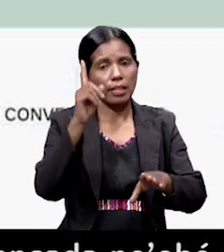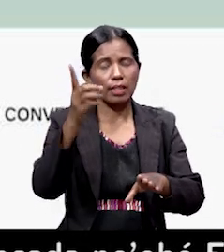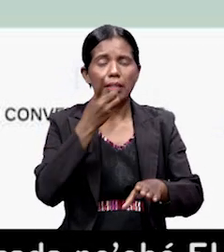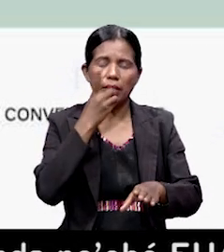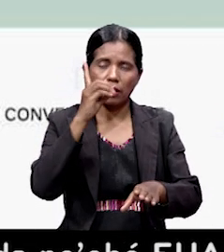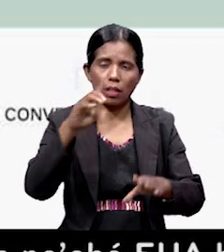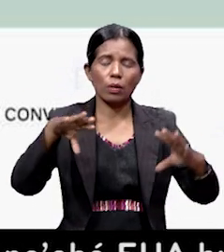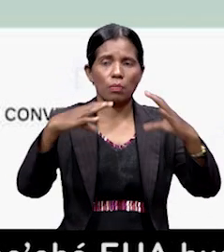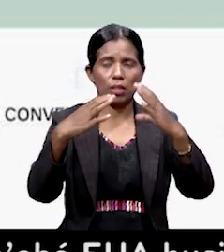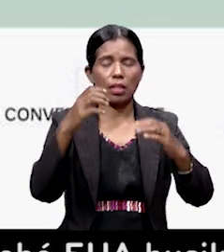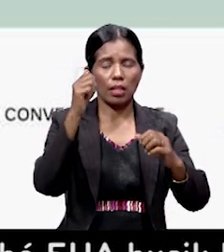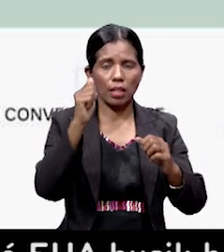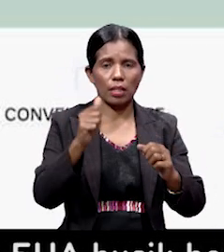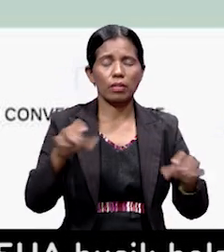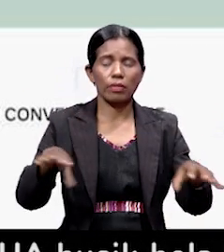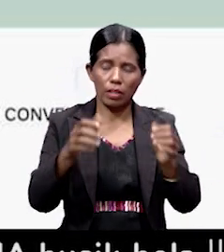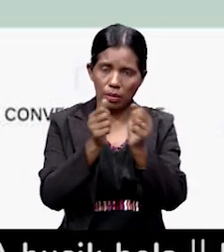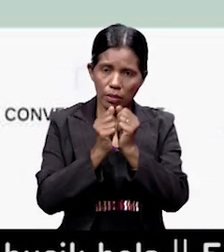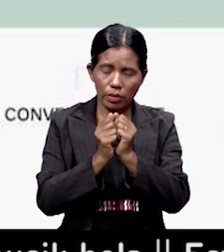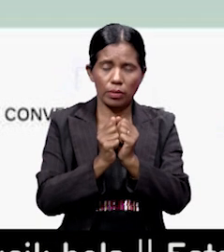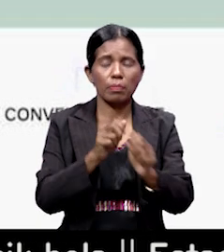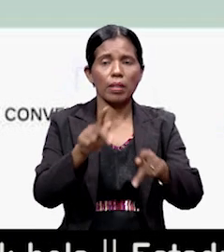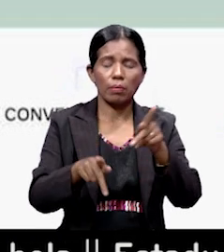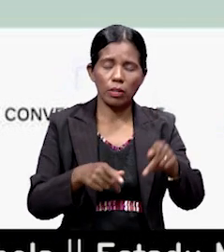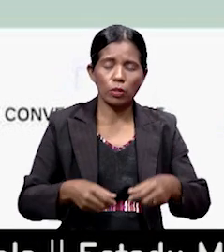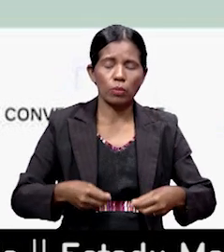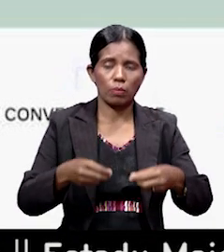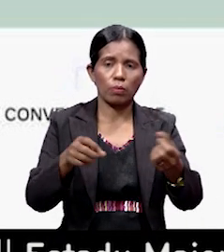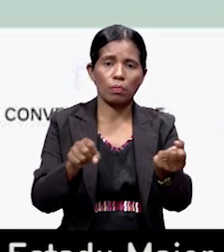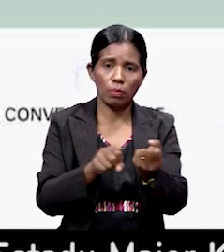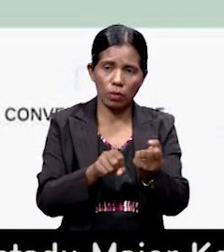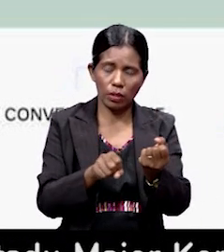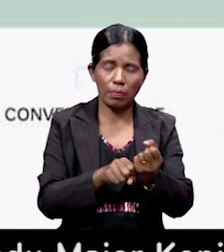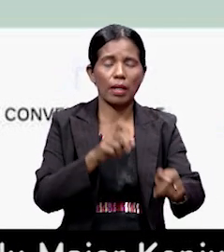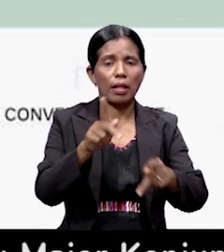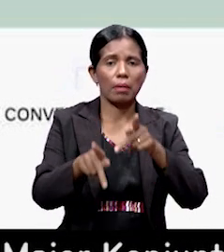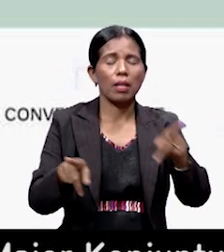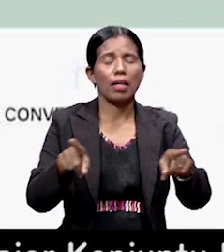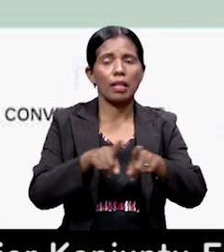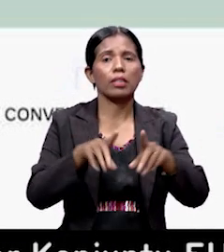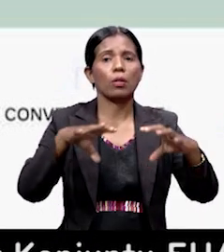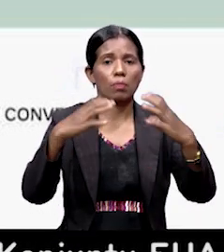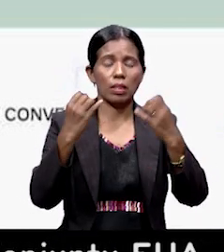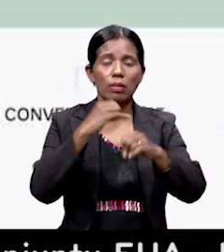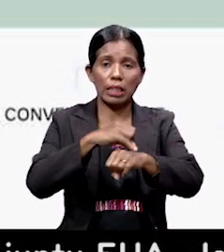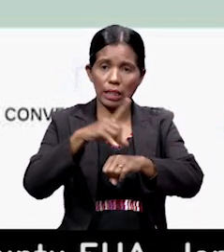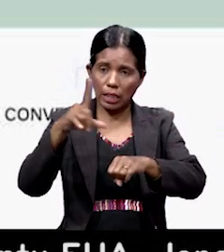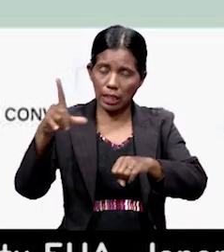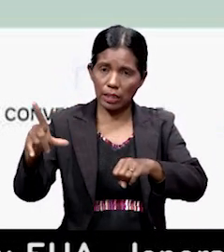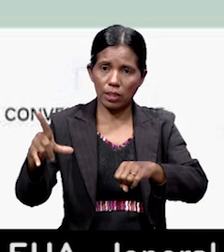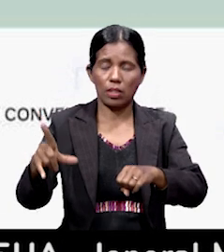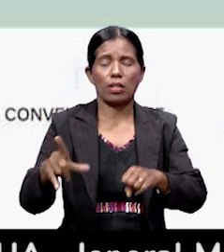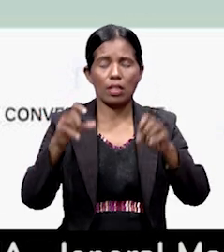Comissão Alto Fraternidade o atribuição com a Fraternidade Humana no dar Comissão Internacional Independente